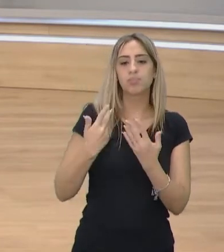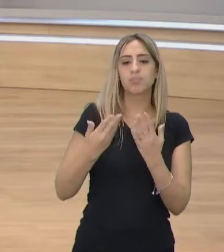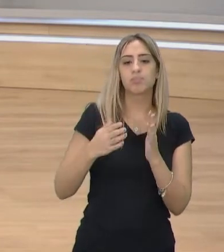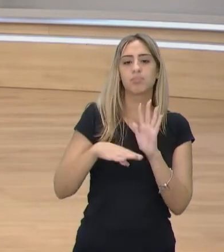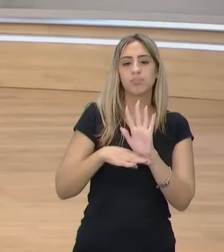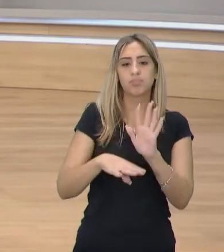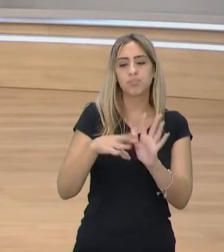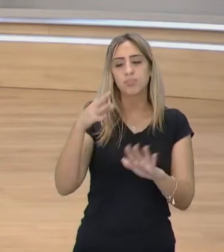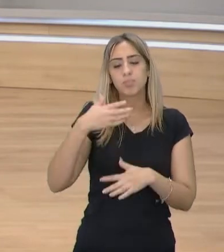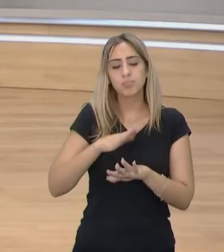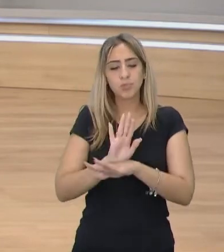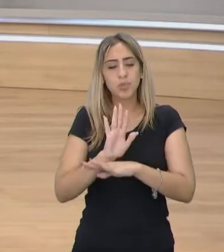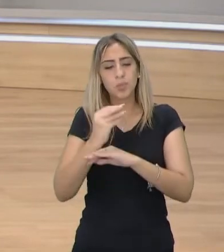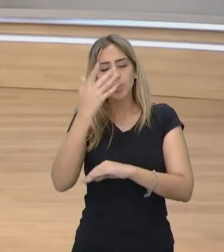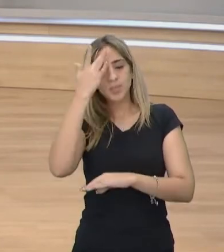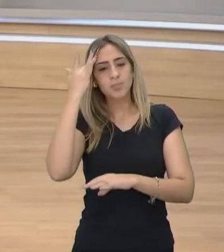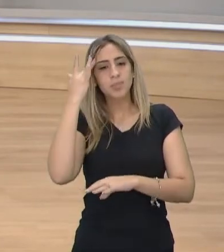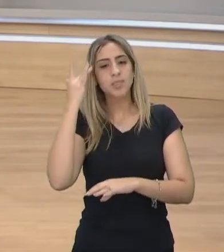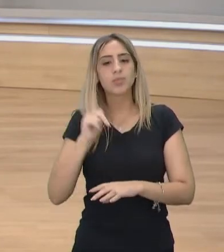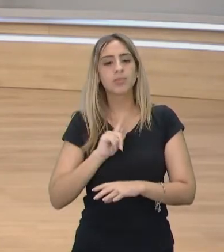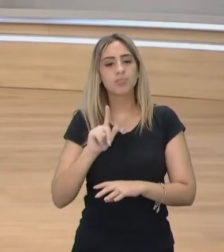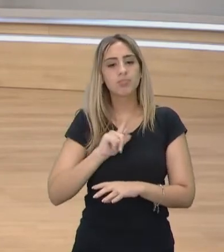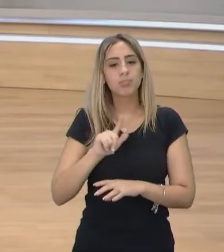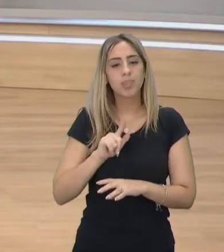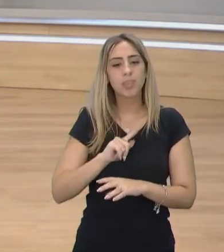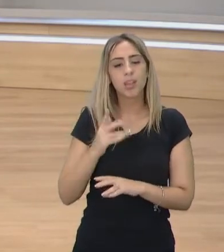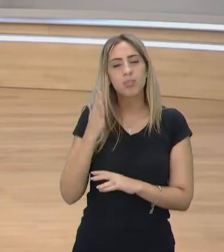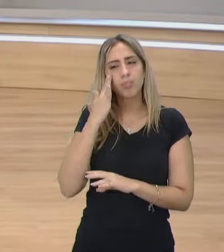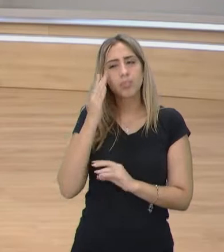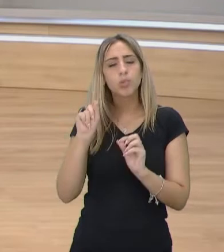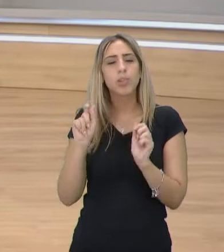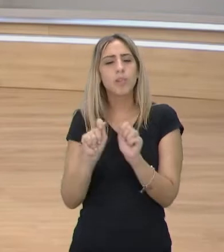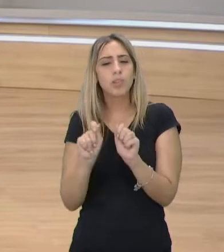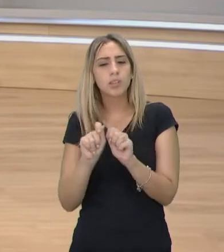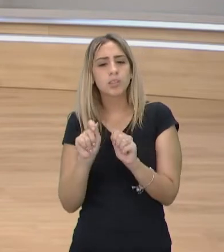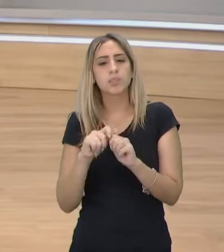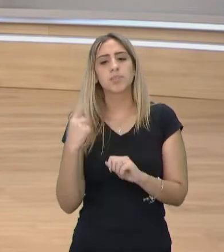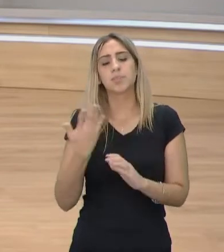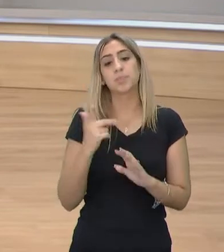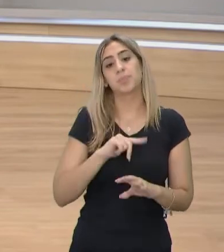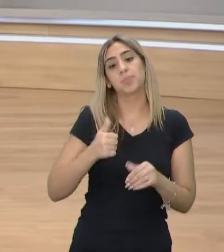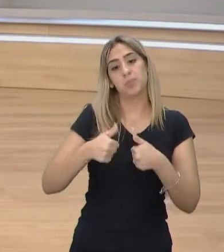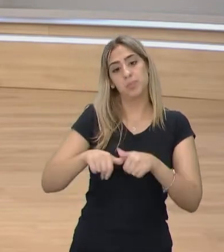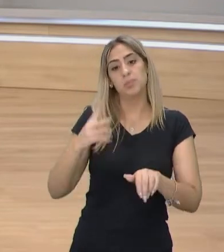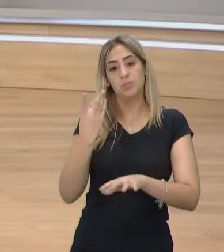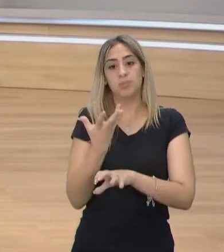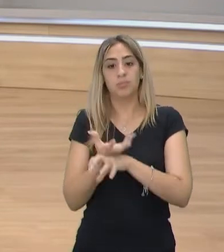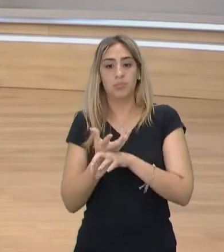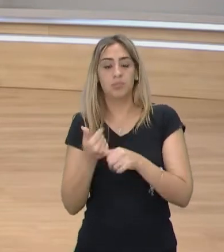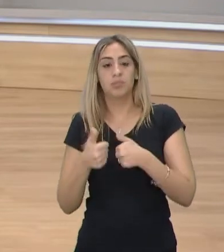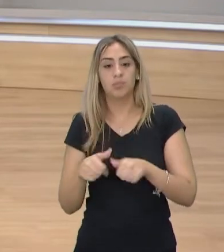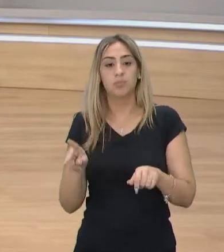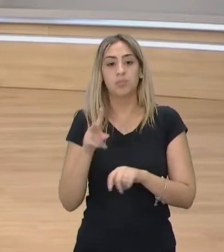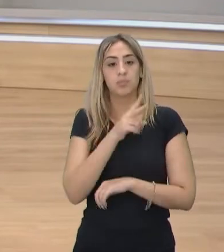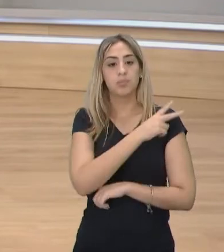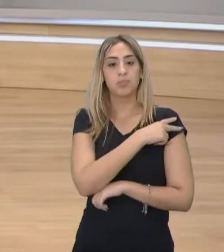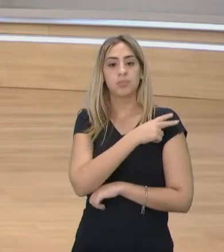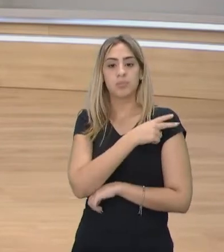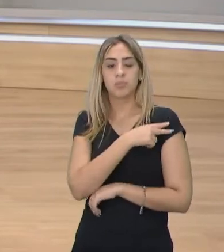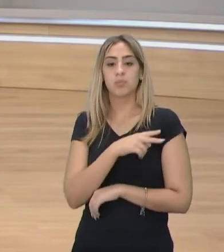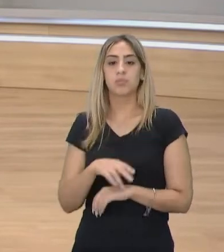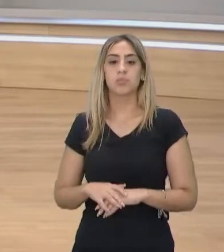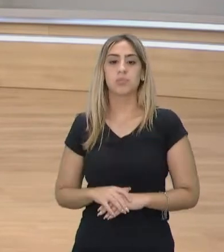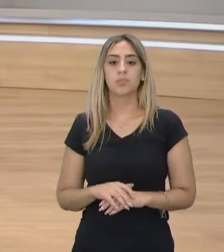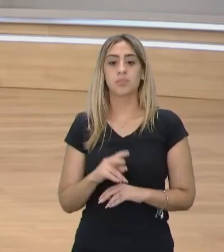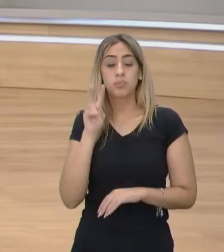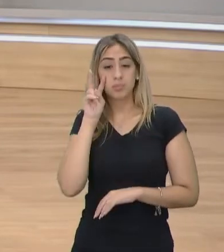muitas pessoas, muitos estudantes. Eu hoje estou com dois componentes também aí com a segunda série. Então é o Se